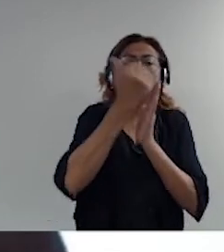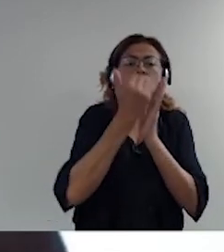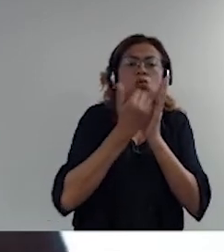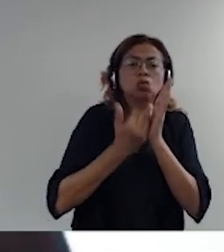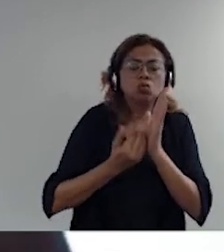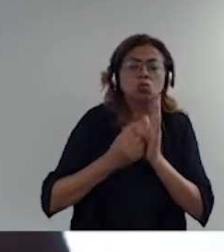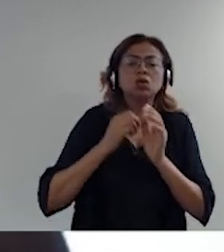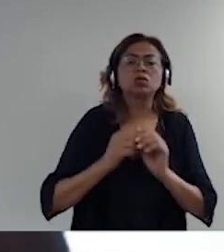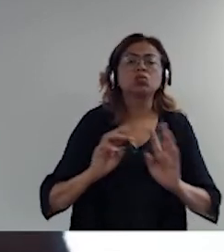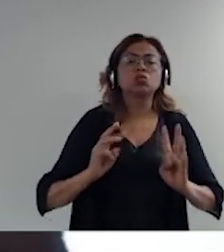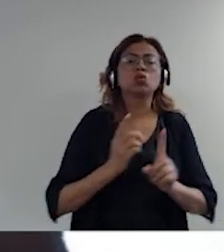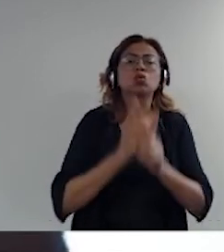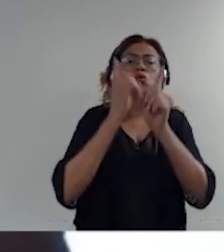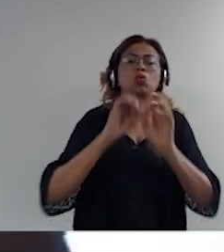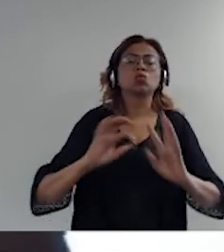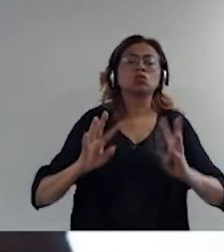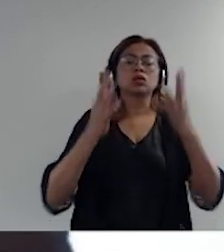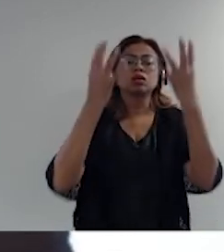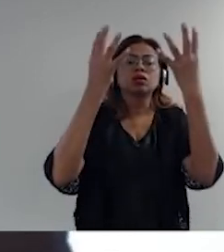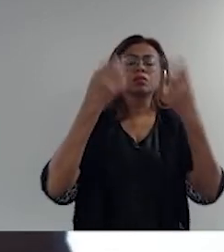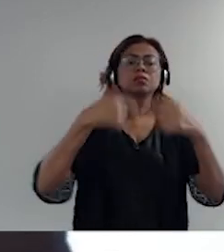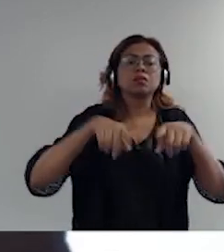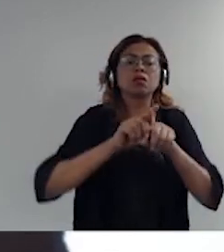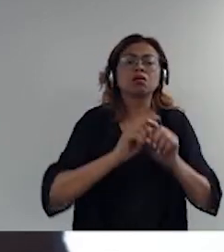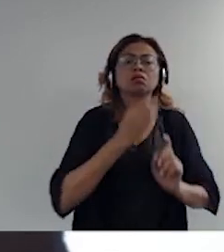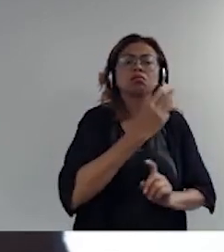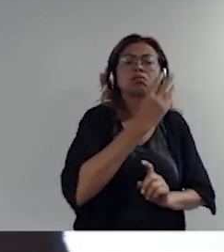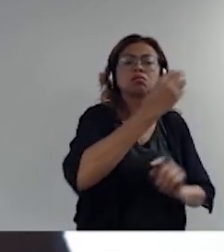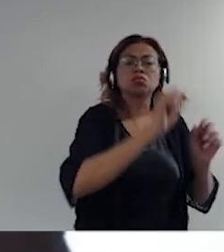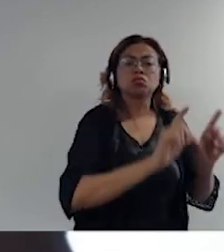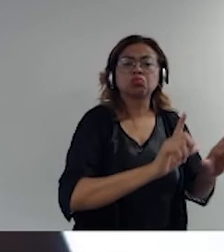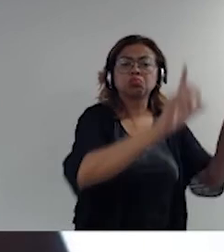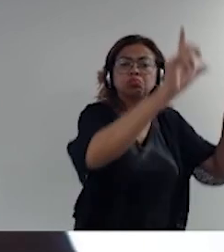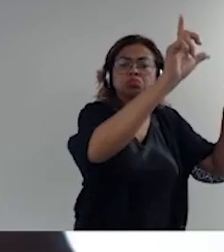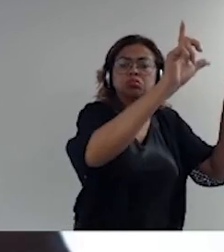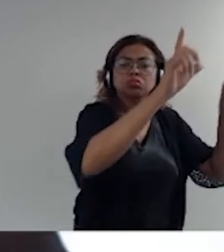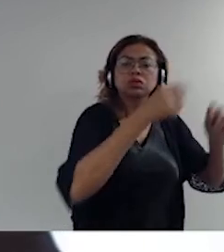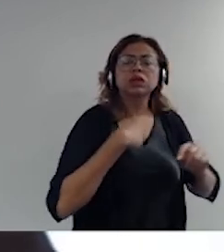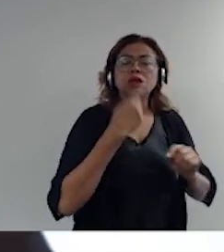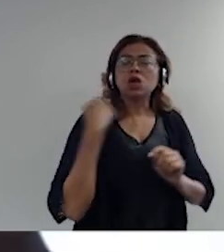de assembleias virtuais. E eu saí de lá com uma inveja,